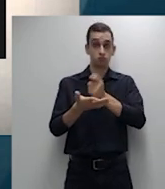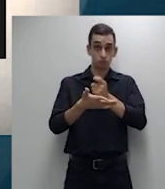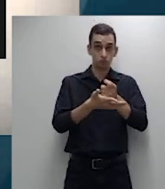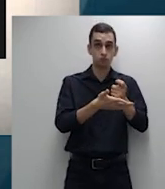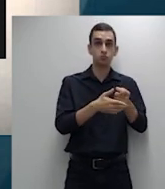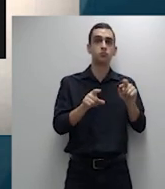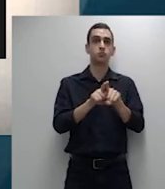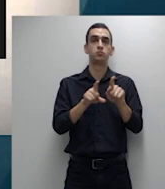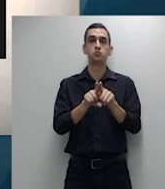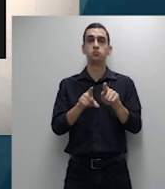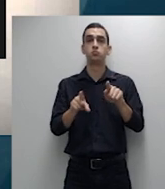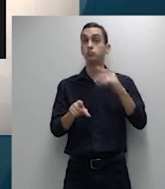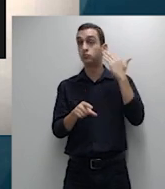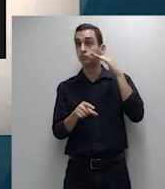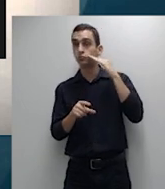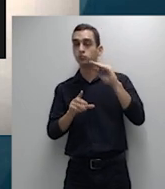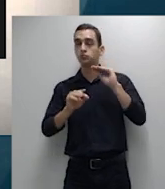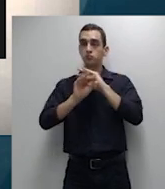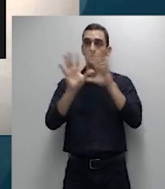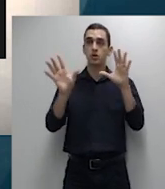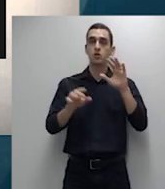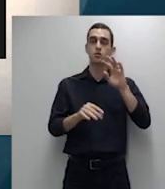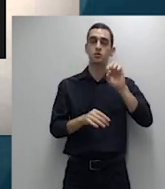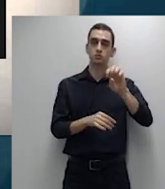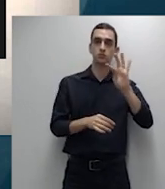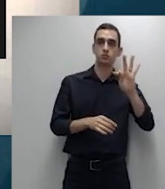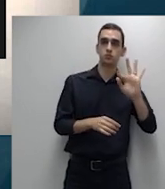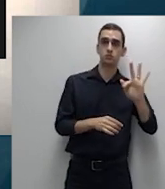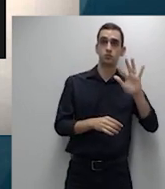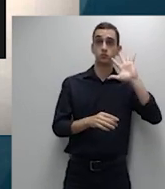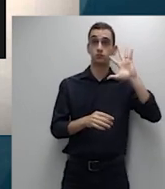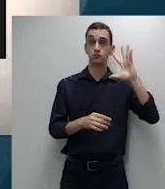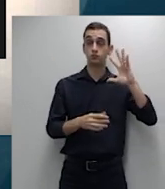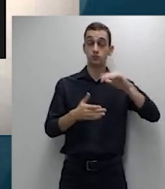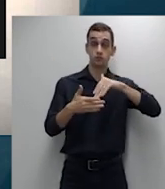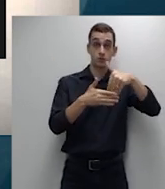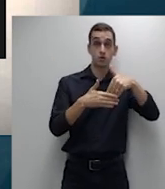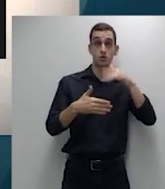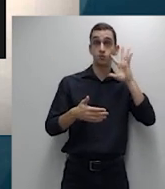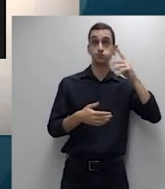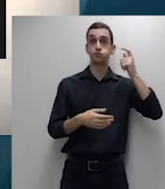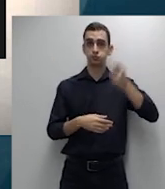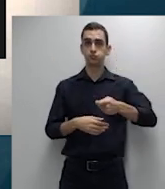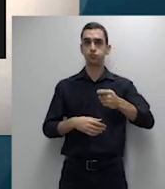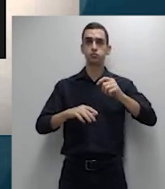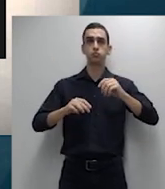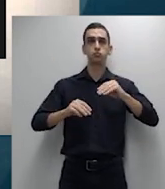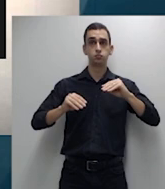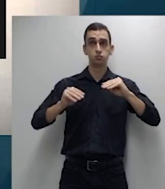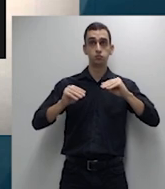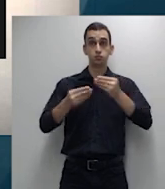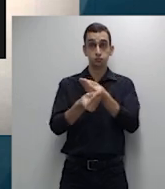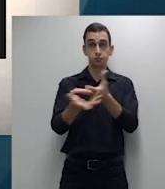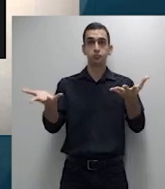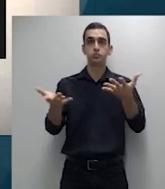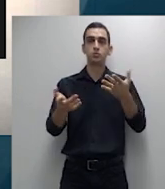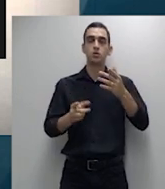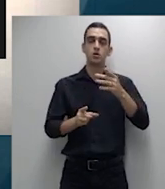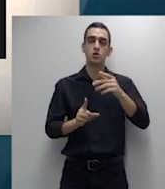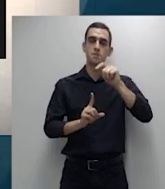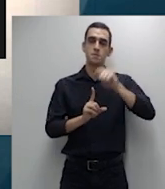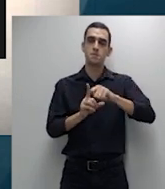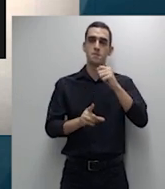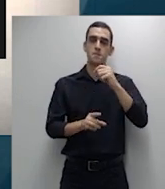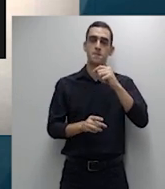interpretação autêntica do supremo os dois acordos foram publicadas em Dois de Maio de dois mil e um depois do